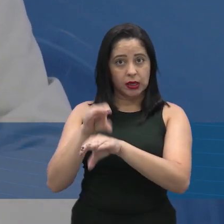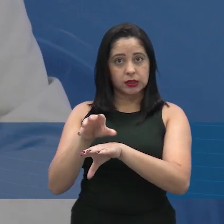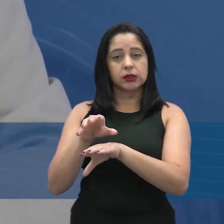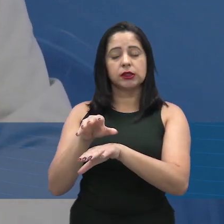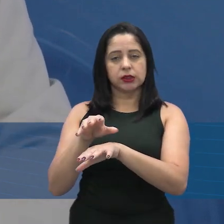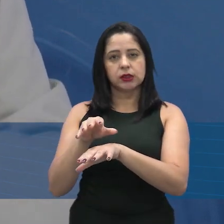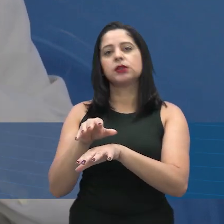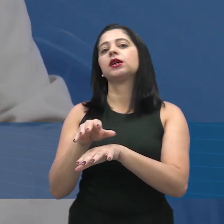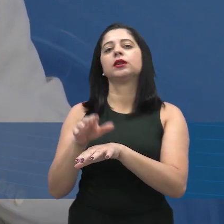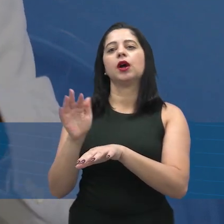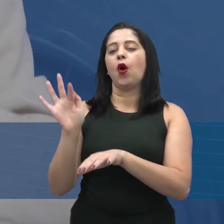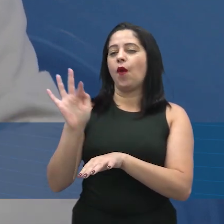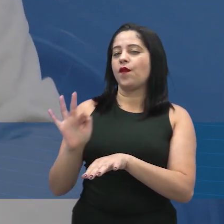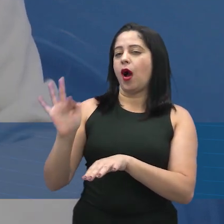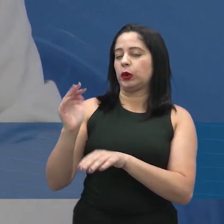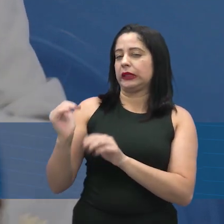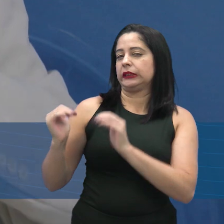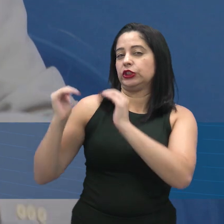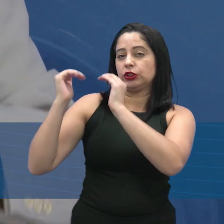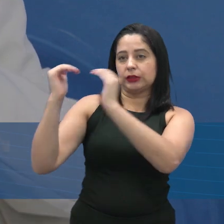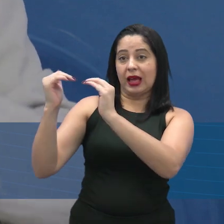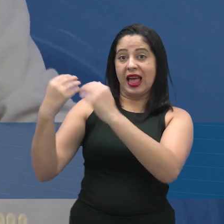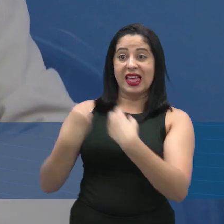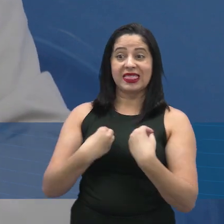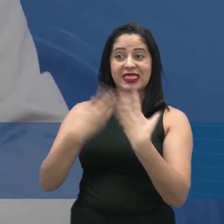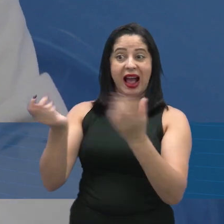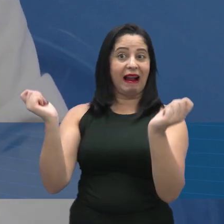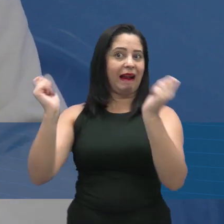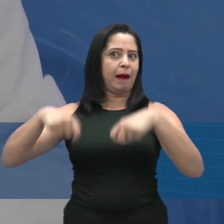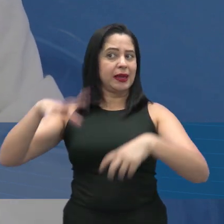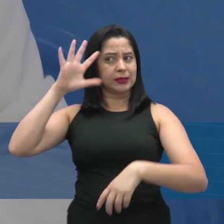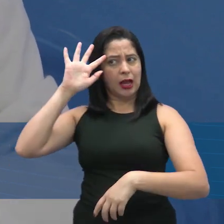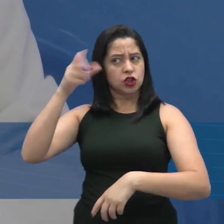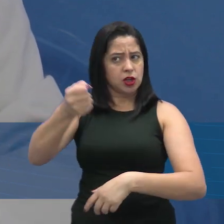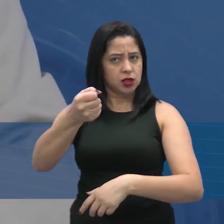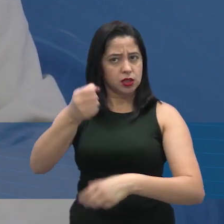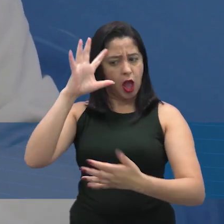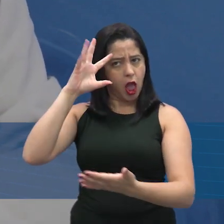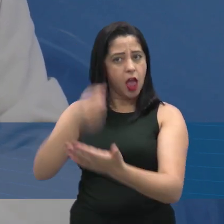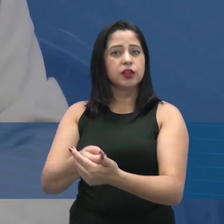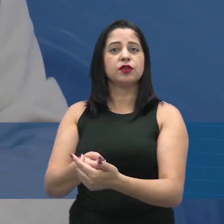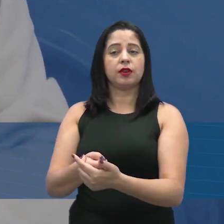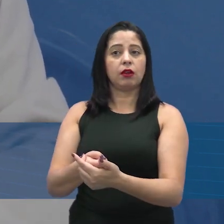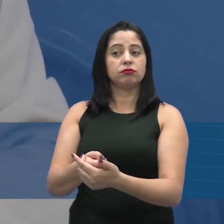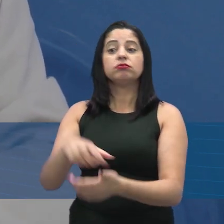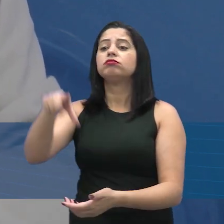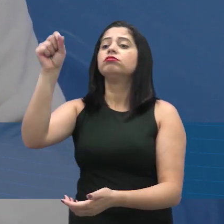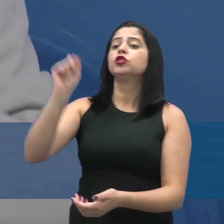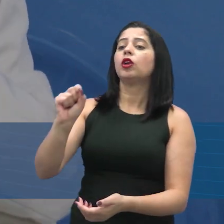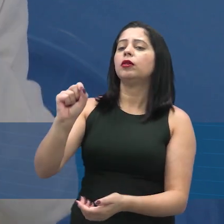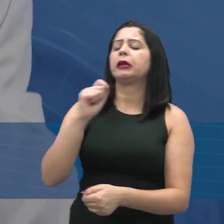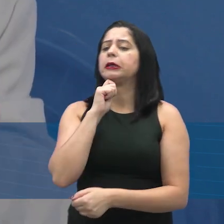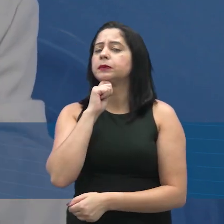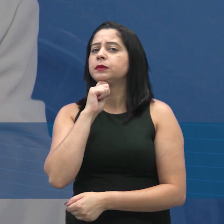nível superior, mais abrangente, te dá uma capacidade de poder de decisão, inclusive poder de escolha. Se